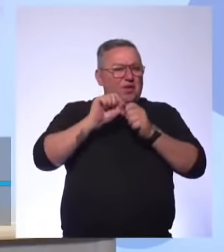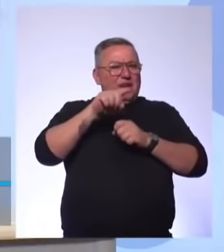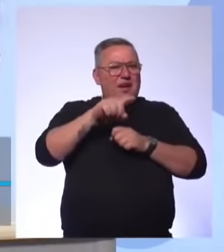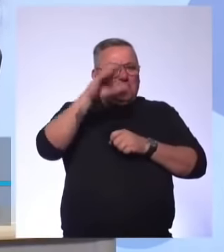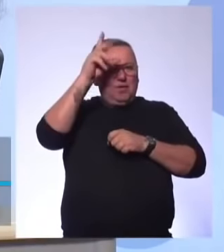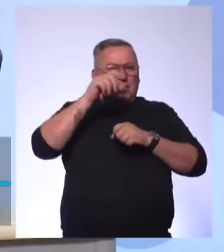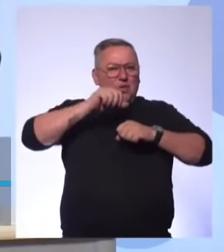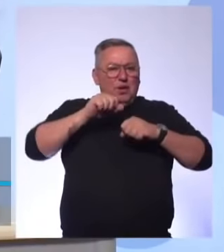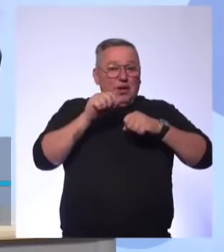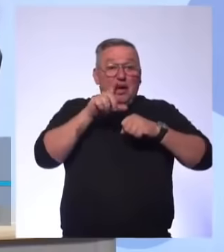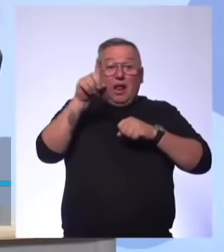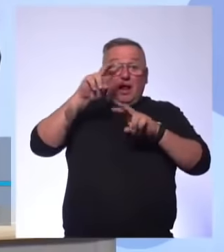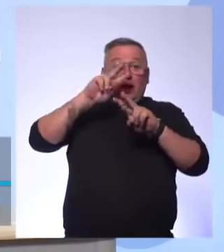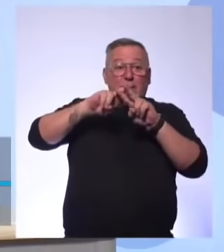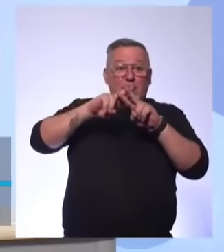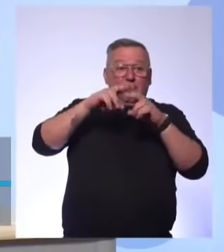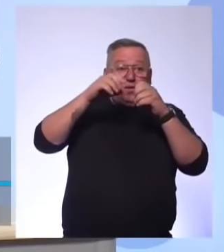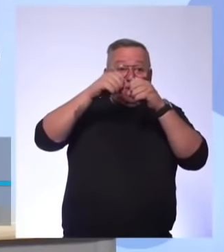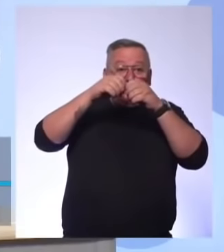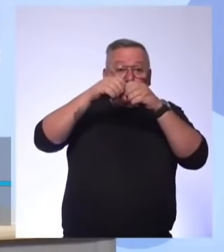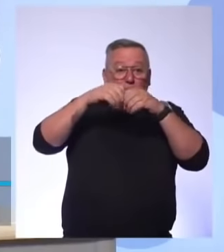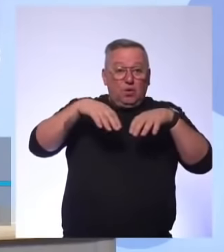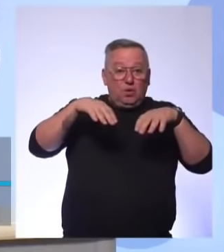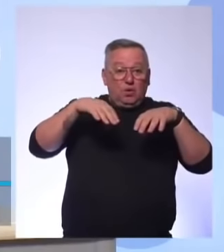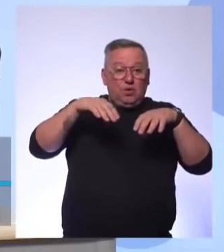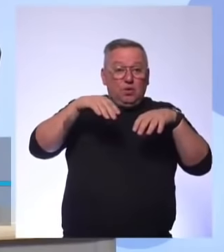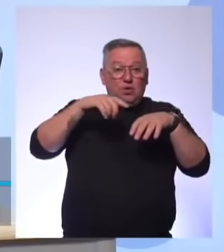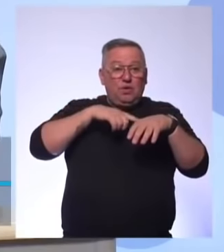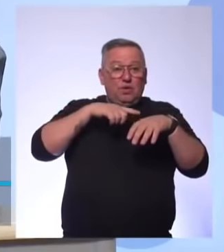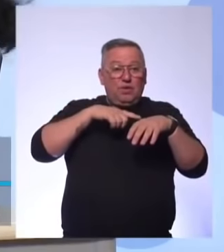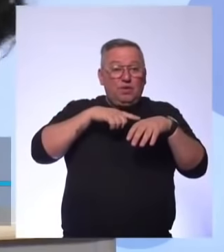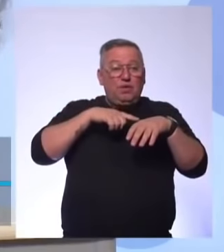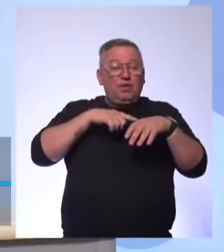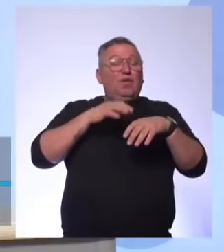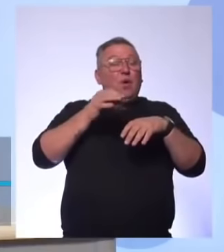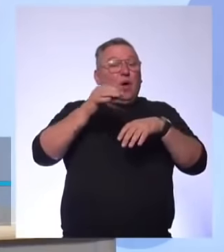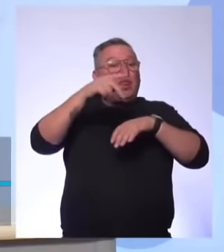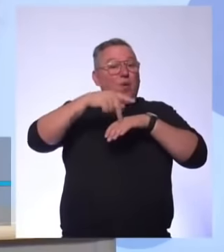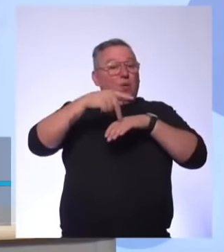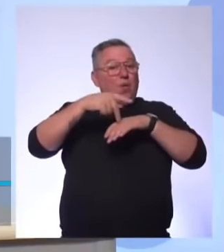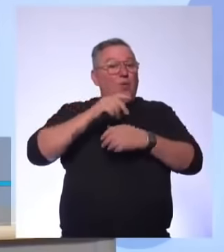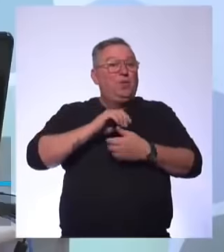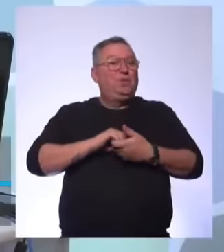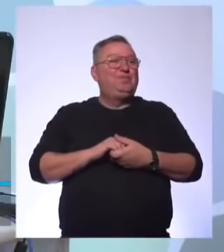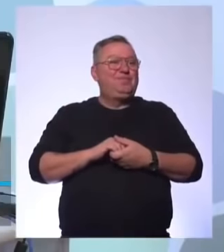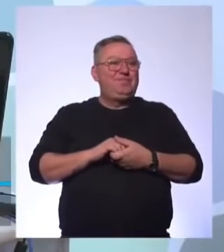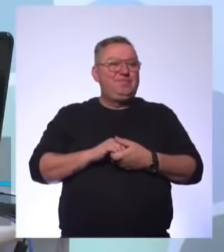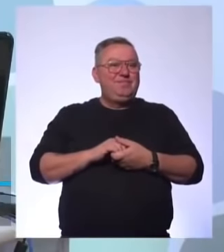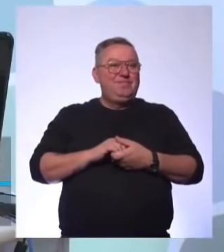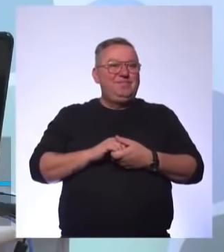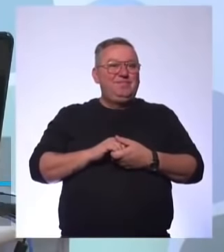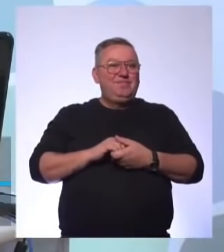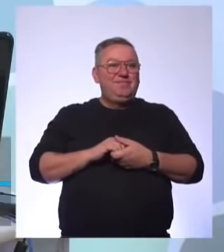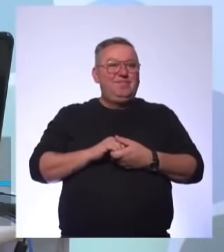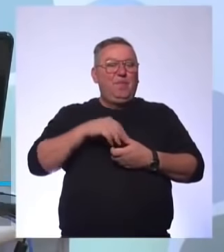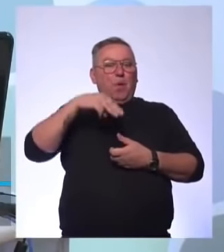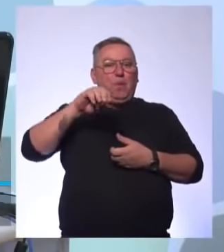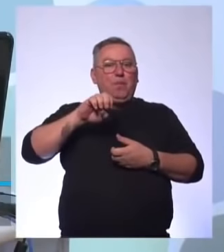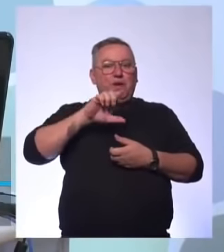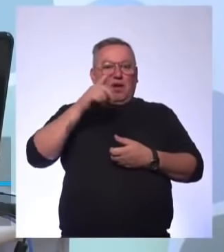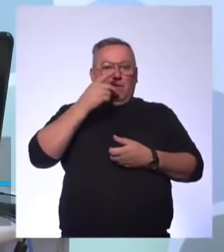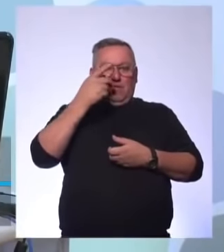onde ela estava presa, botou o ovo que estava com o anel. O Miguel colocou um parecido com o do